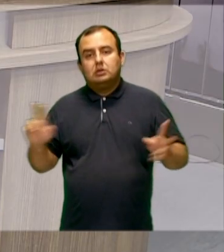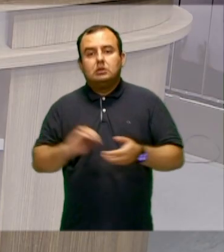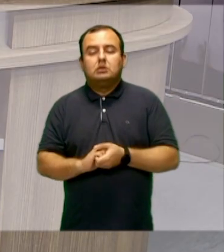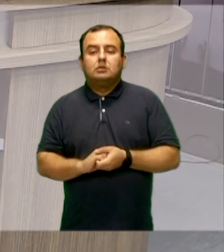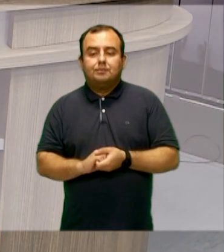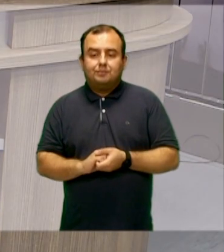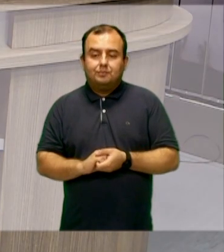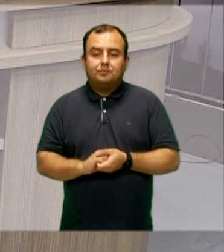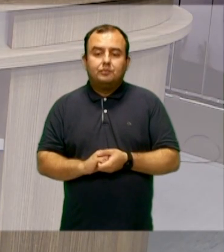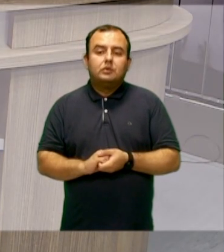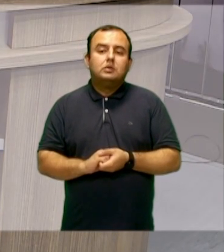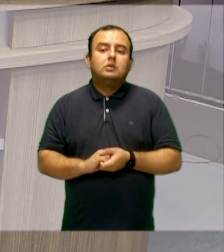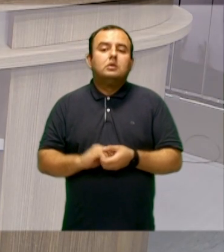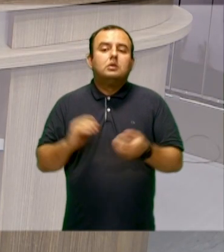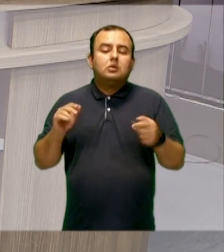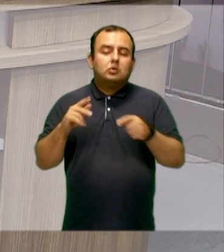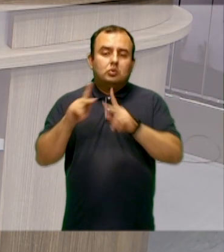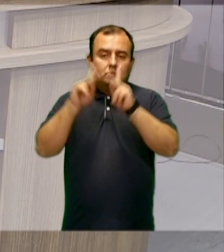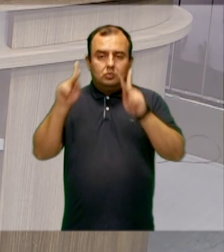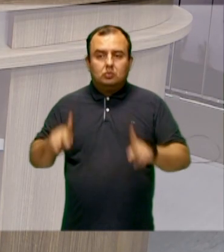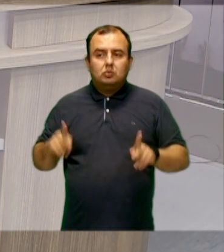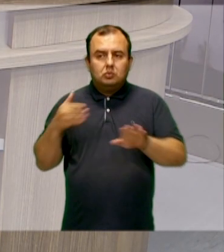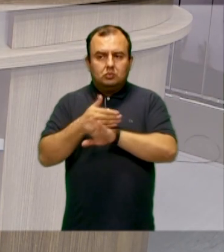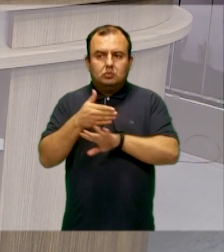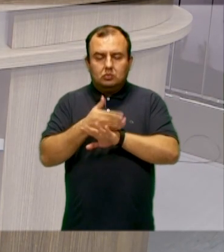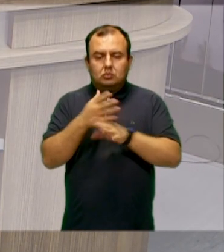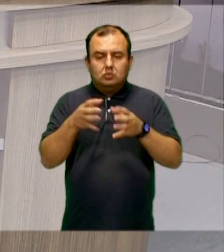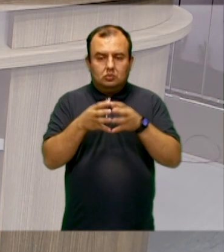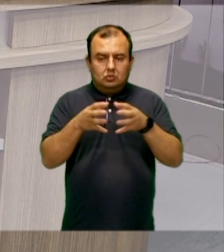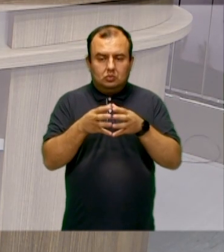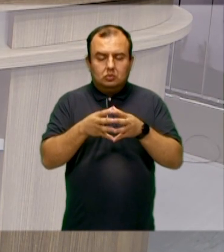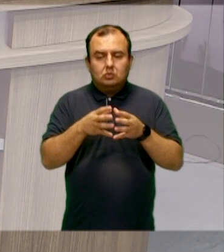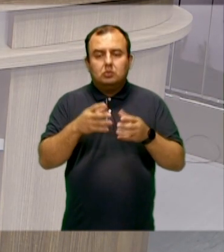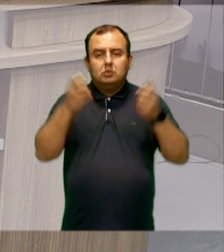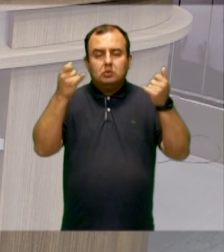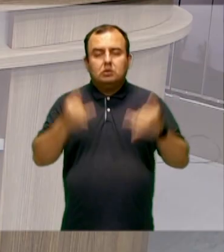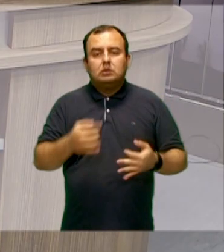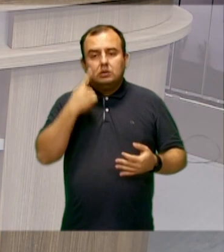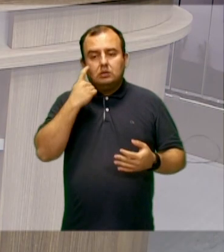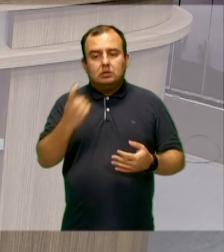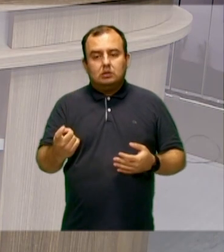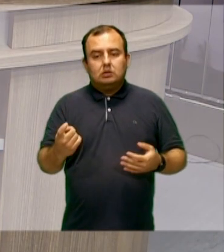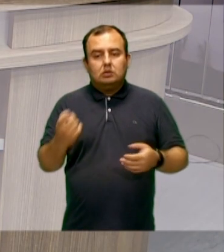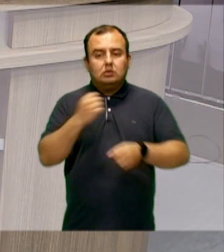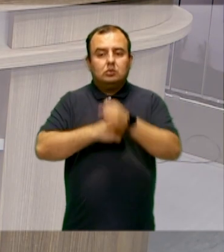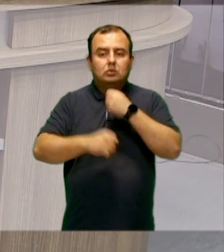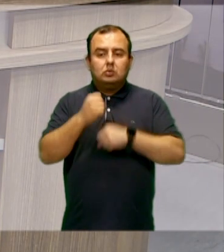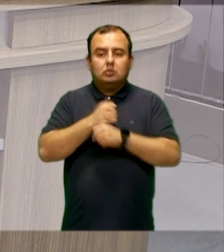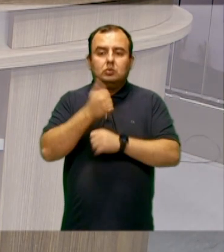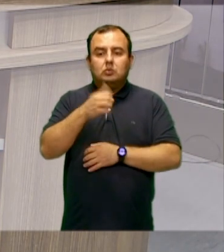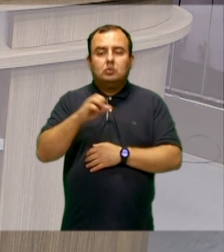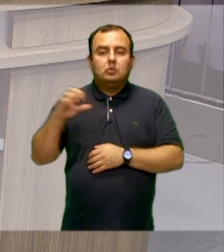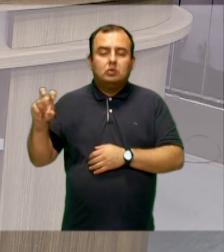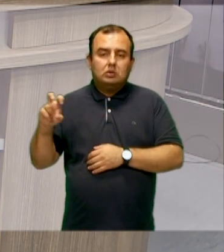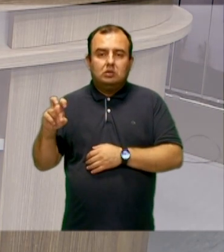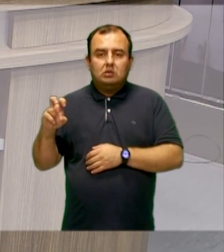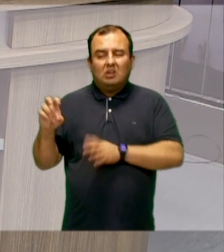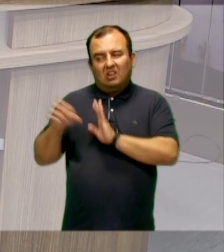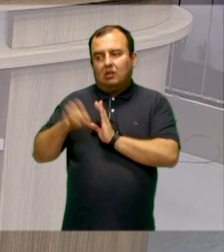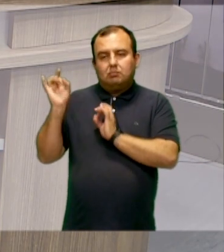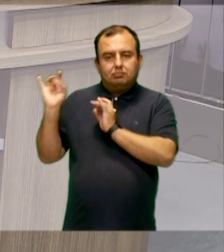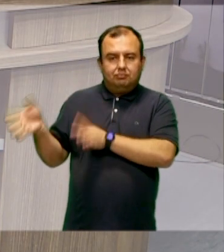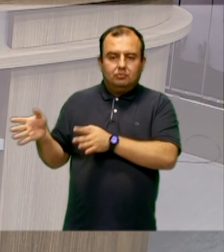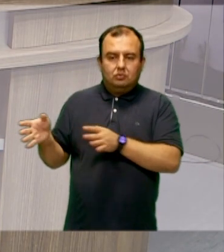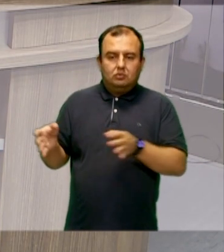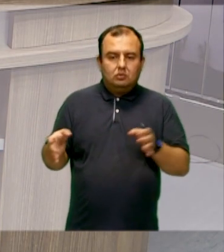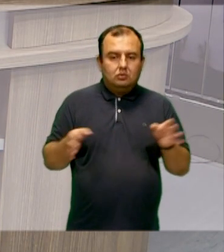a gente falou com um dos procuradores até que participa com a gente do grupo, tem uma fala dele muito interessante. Não é porque o Estatuto é de 95 que a gente vai jogar ele para o